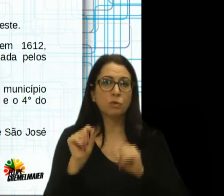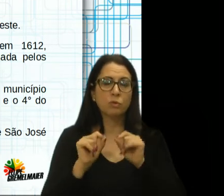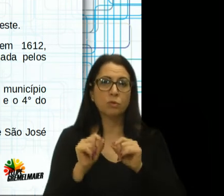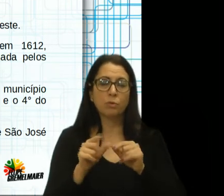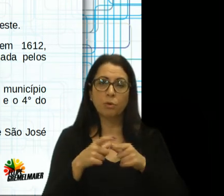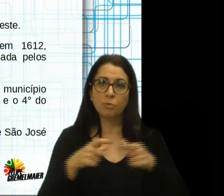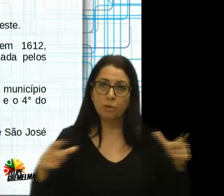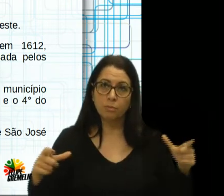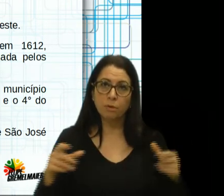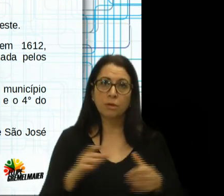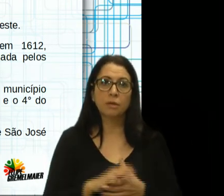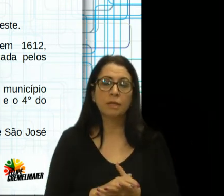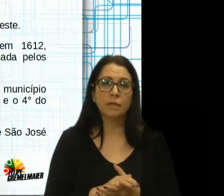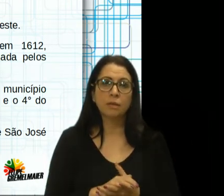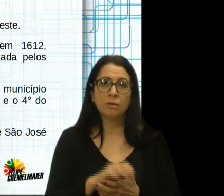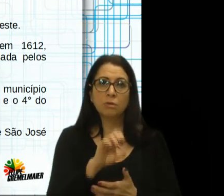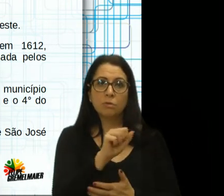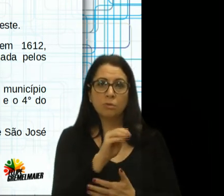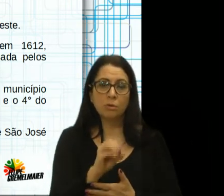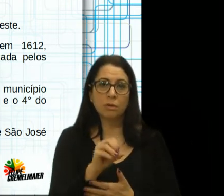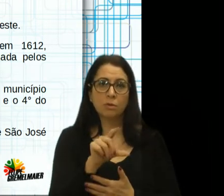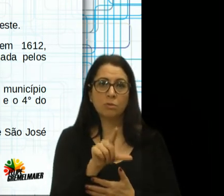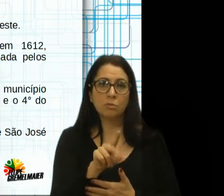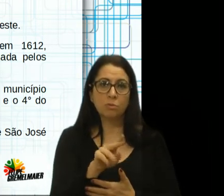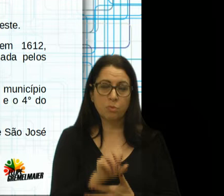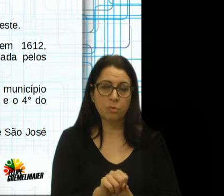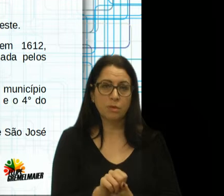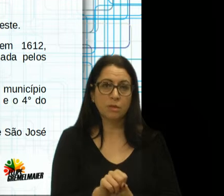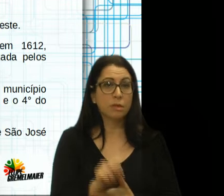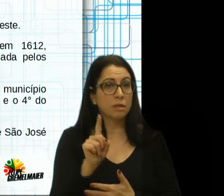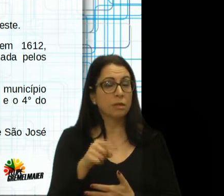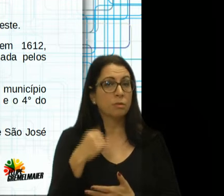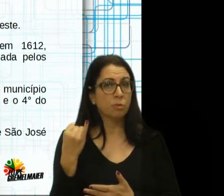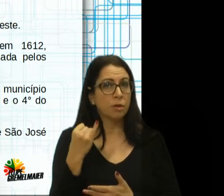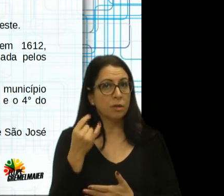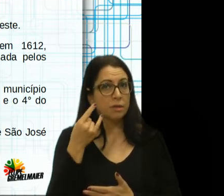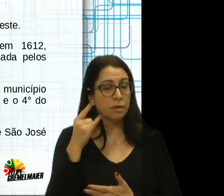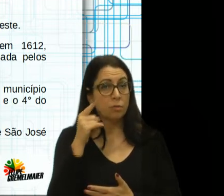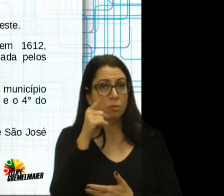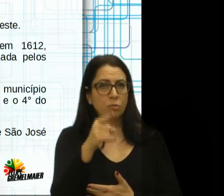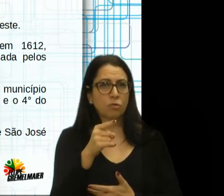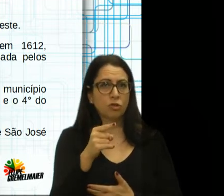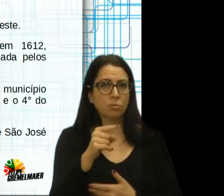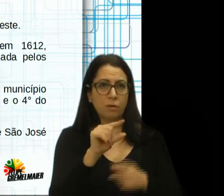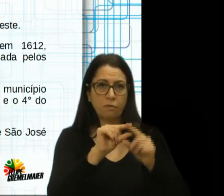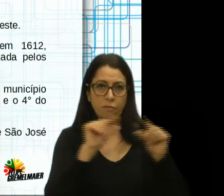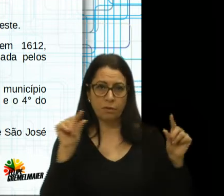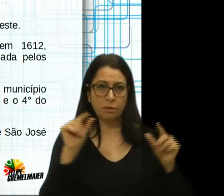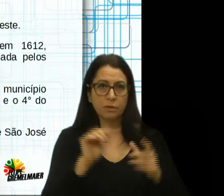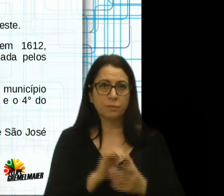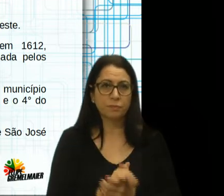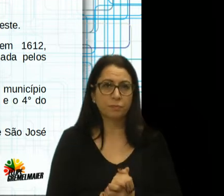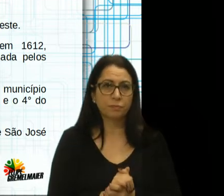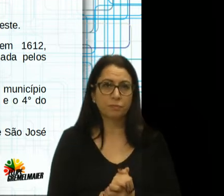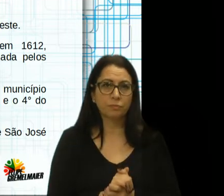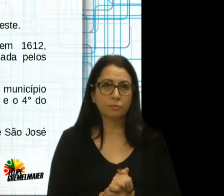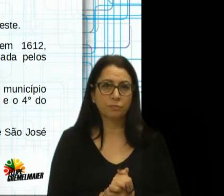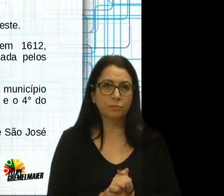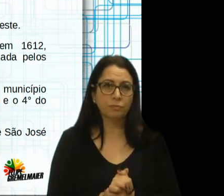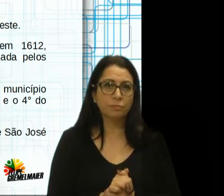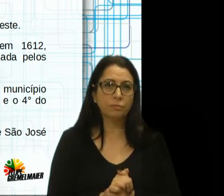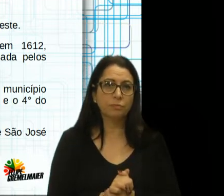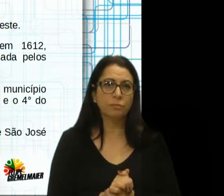tamanho de São Luís do Maranhão, e até é importante essa última frase, último